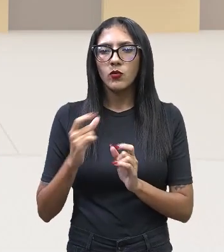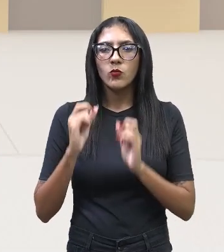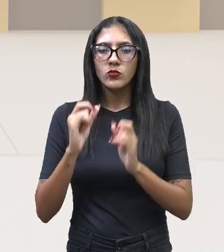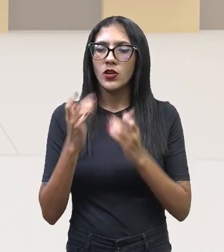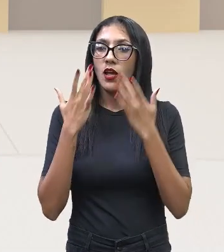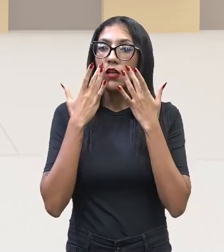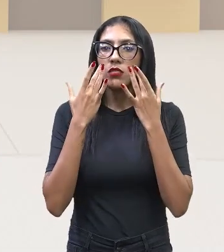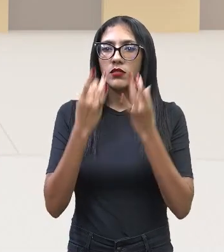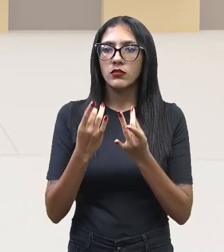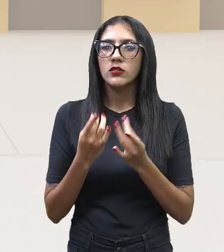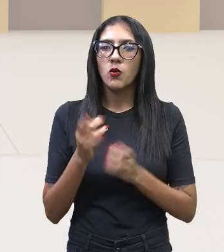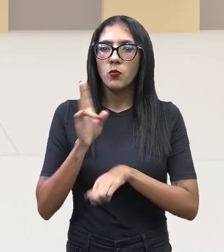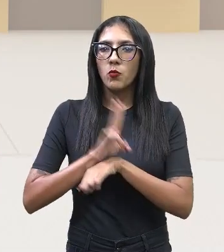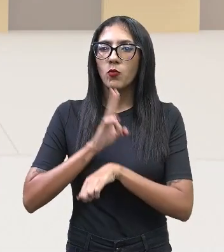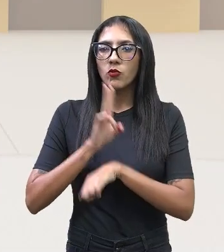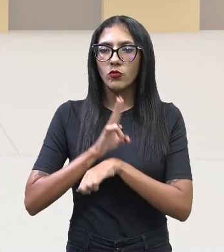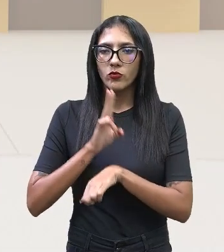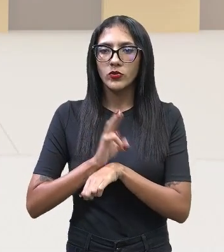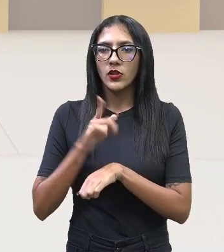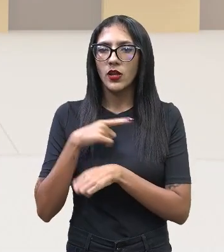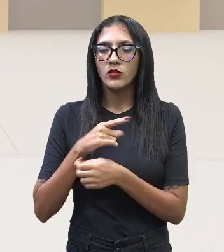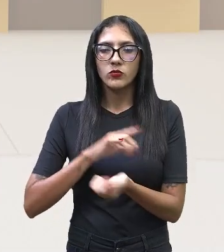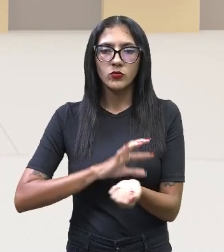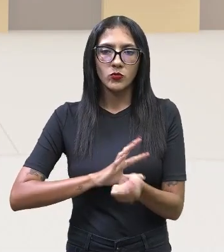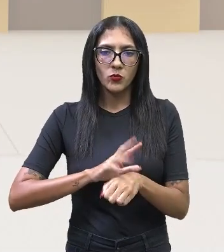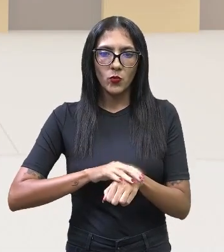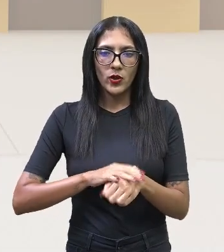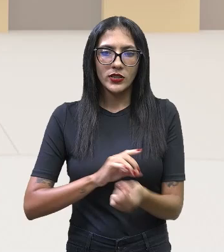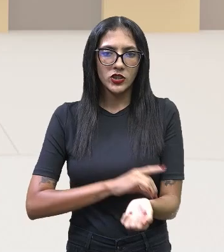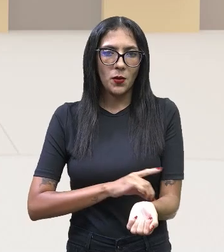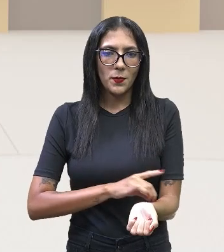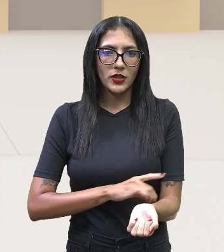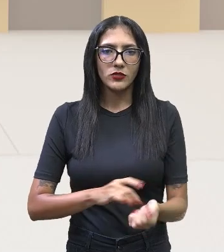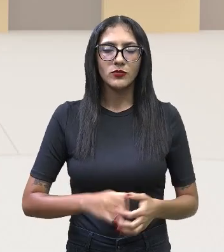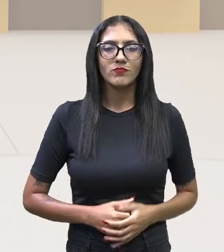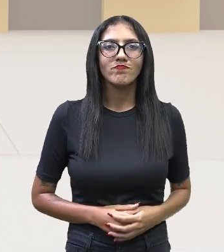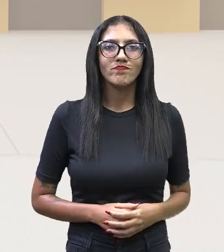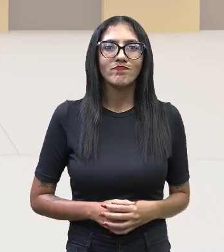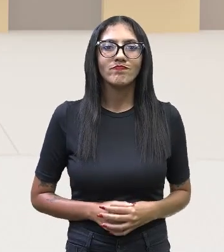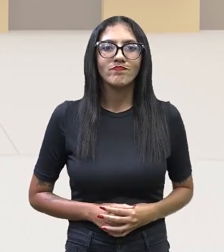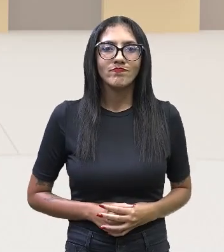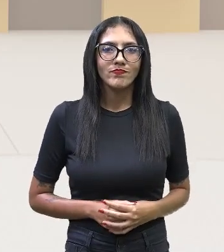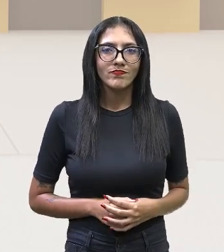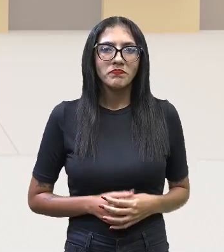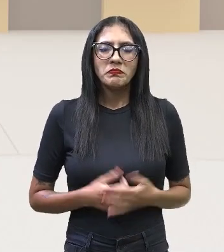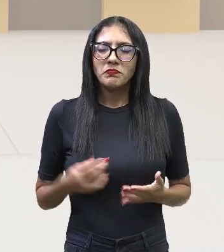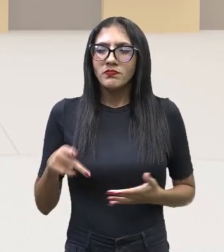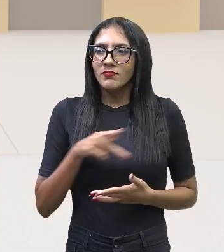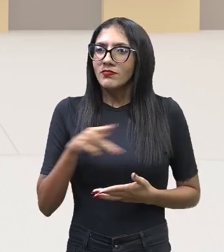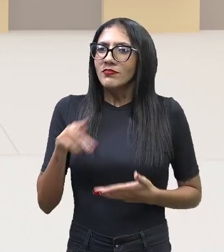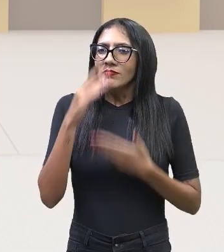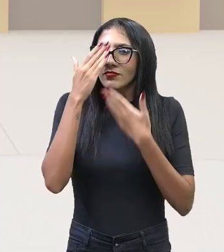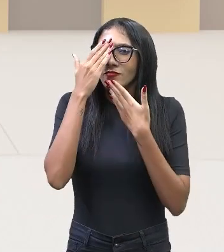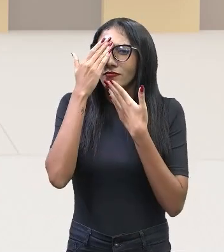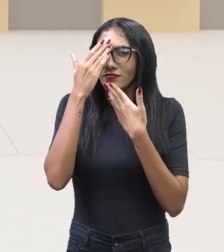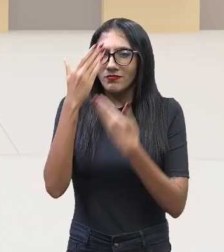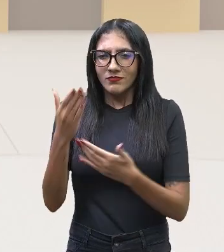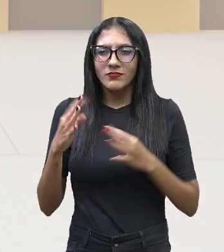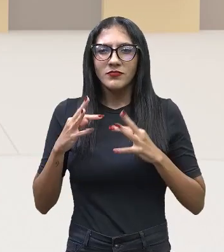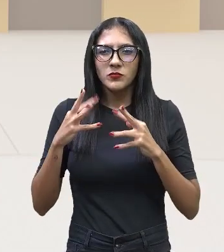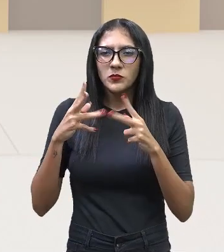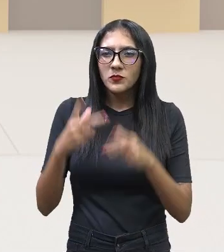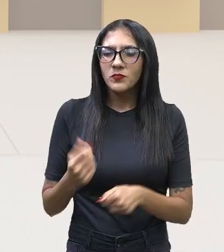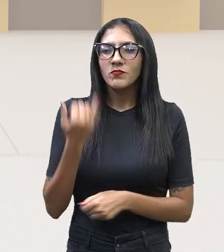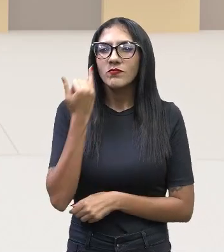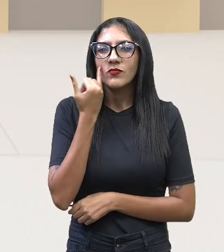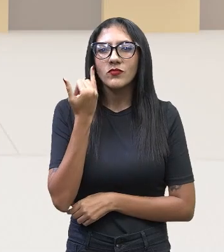aos cuidados da diabetes. Professor Dyson, muito obrigado por todas essas informações aqui, né? Muito